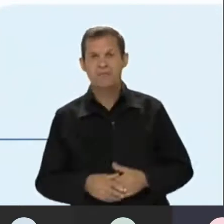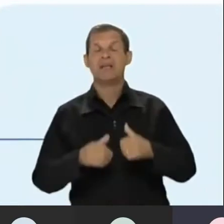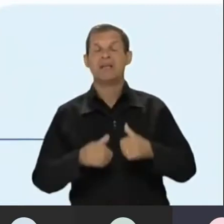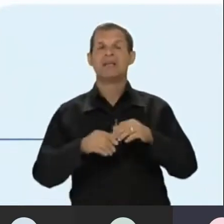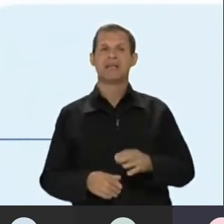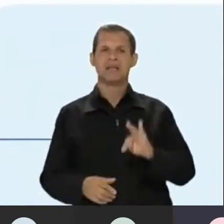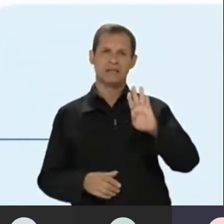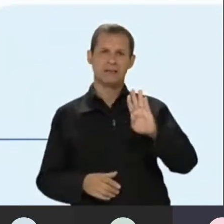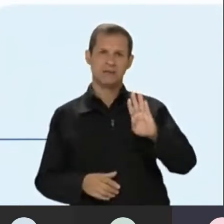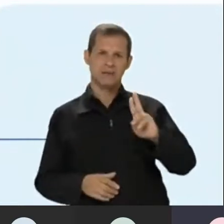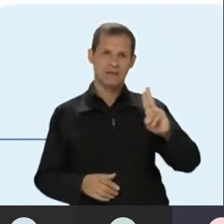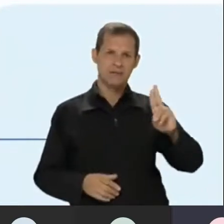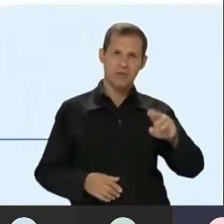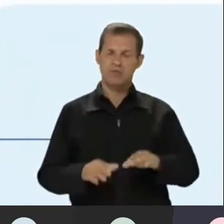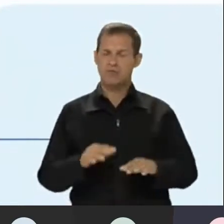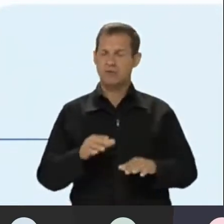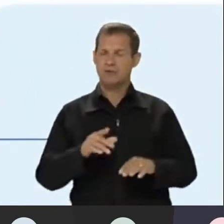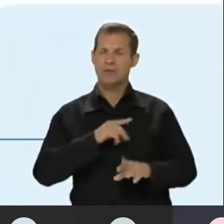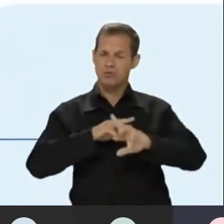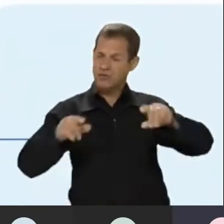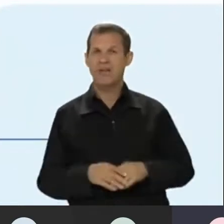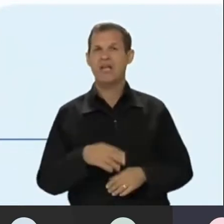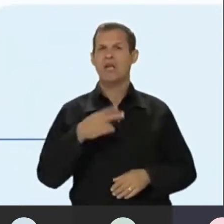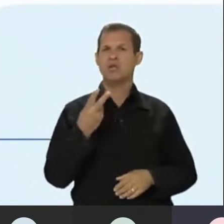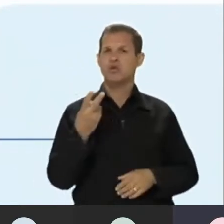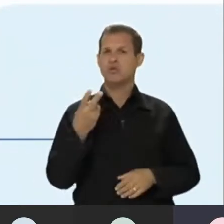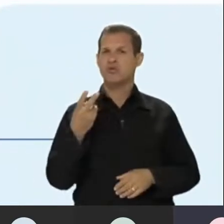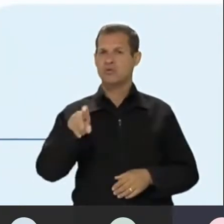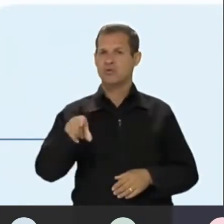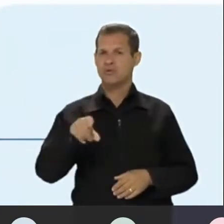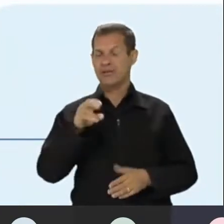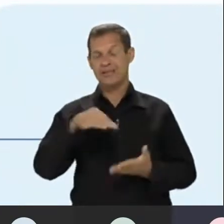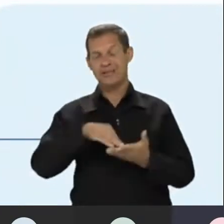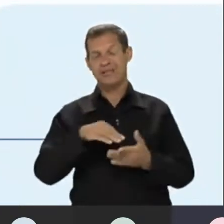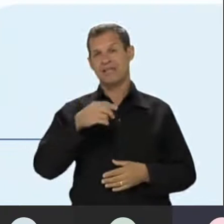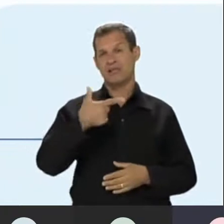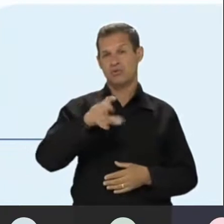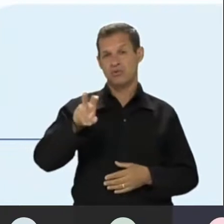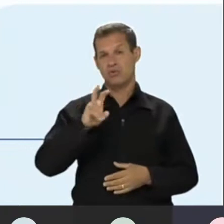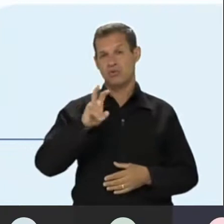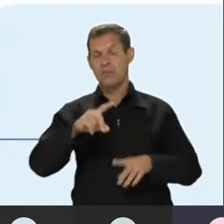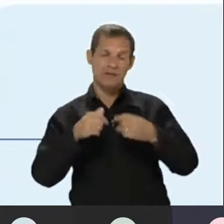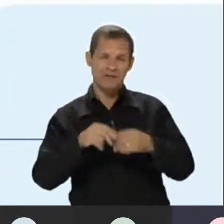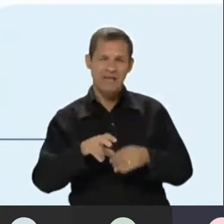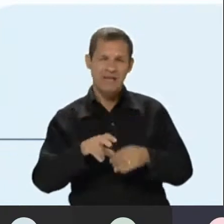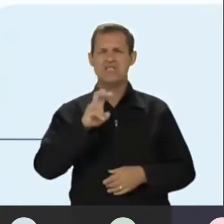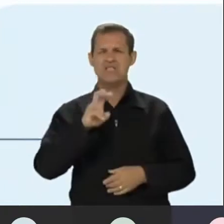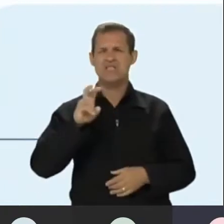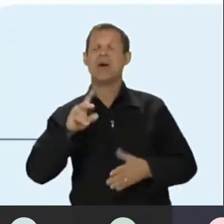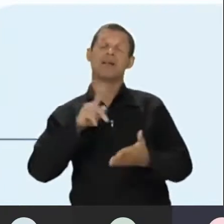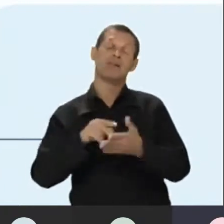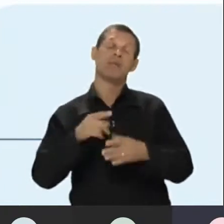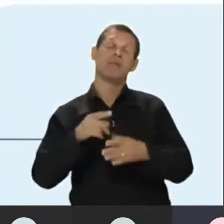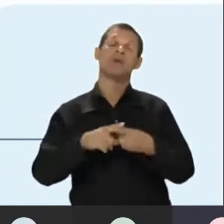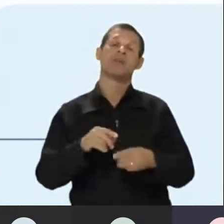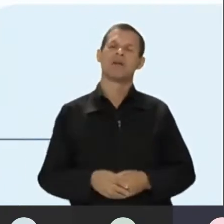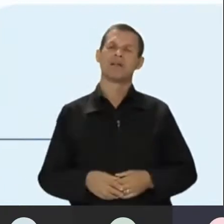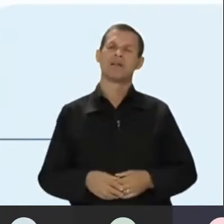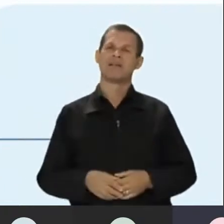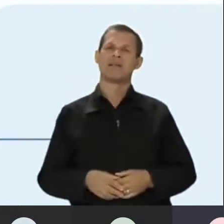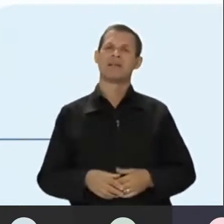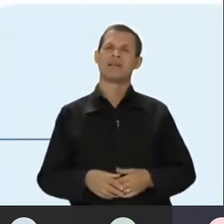olhar? Né? A temperatura de bulbo úmido variando de 2,5 a 2,5. Tá, aqui tá, mas tá de 5 em 5. Não, na verdade é porque